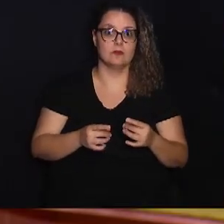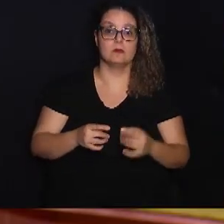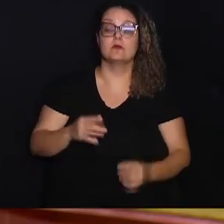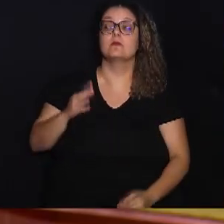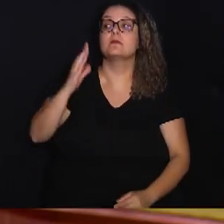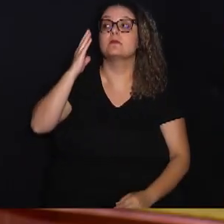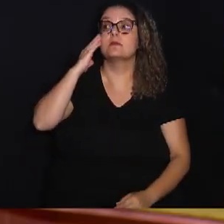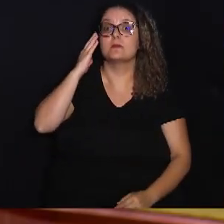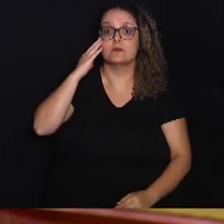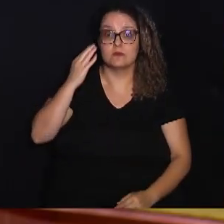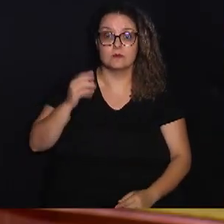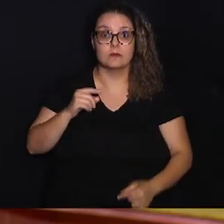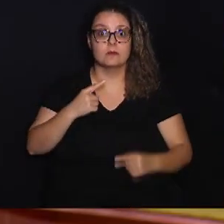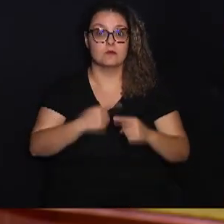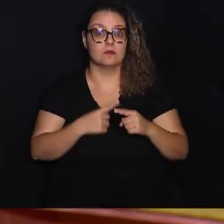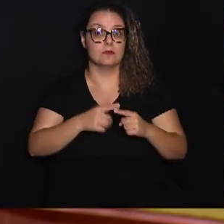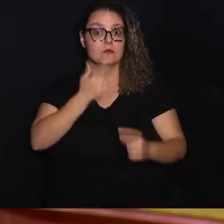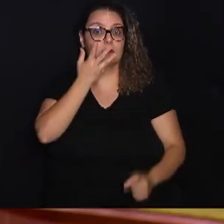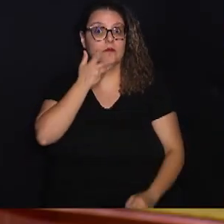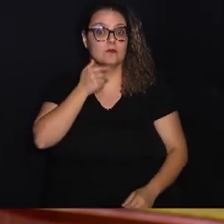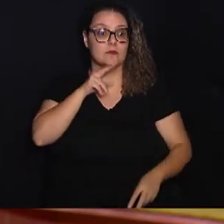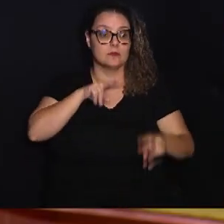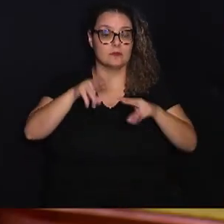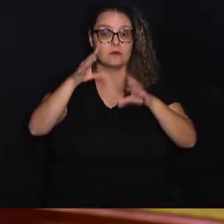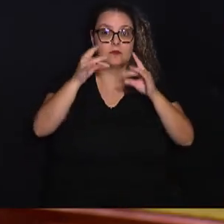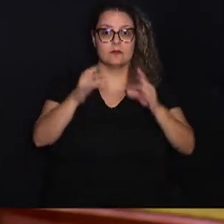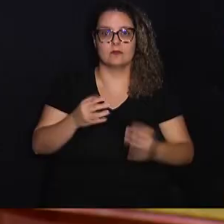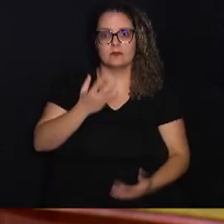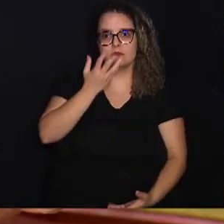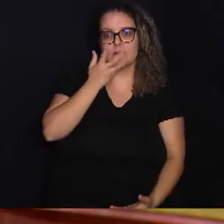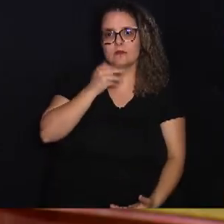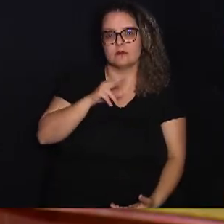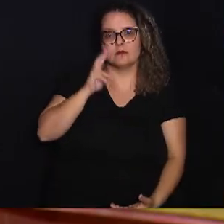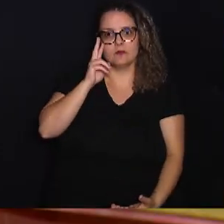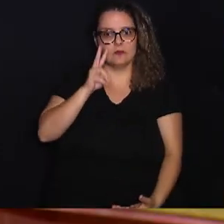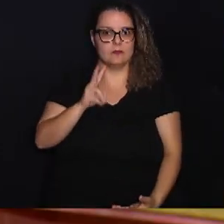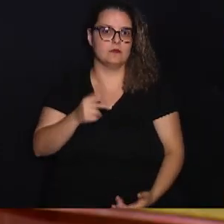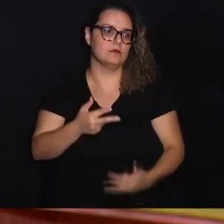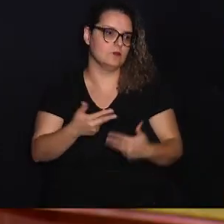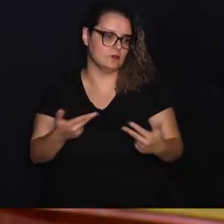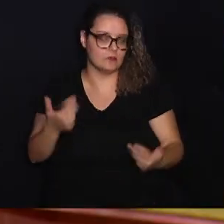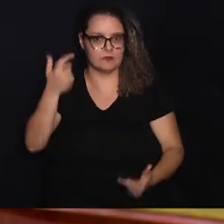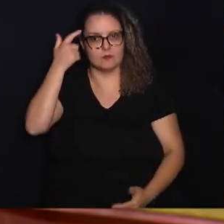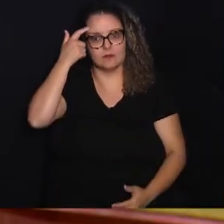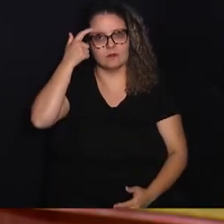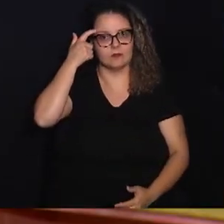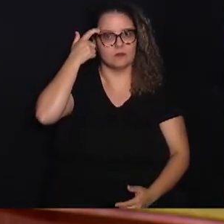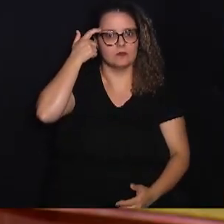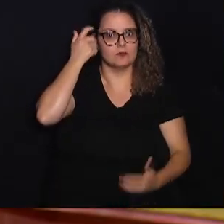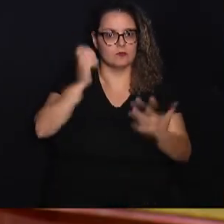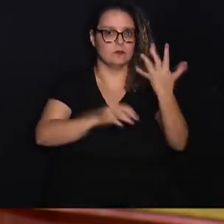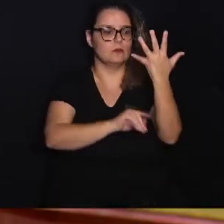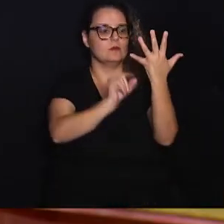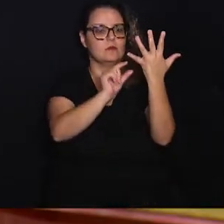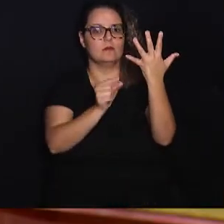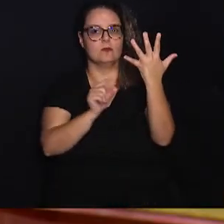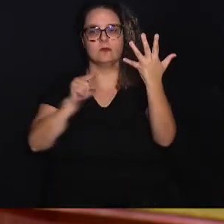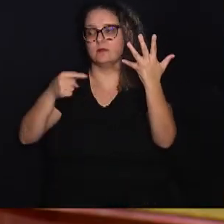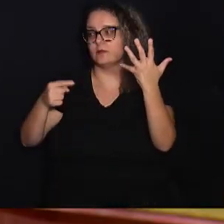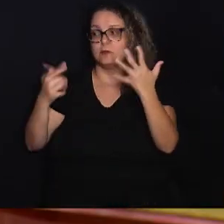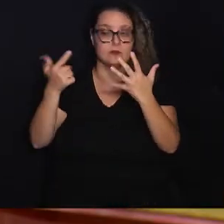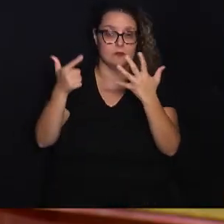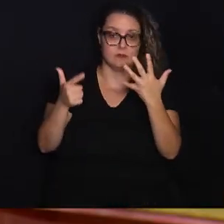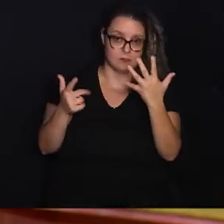vai colocar os detalhes do que ela está enxergando. Então, claro que uma criança vai enxergar uma coisa, um galho numa árvore que uma outra não vai